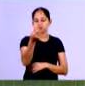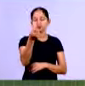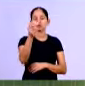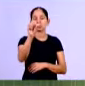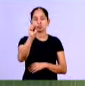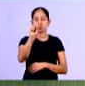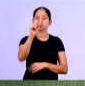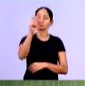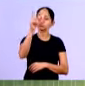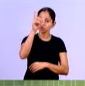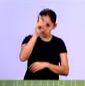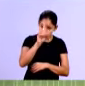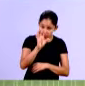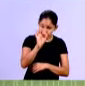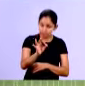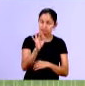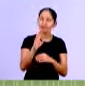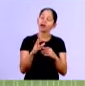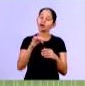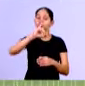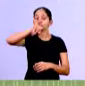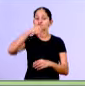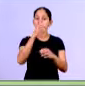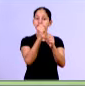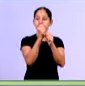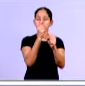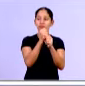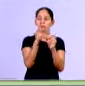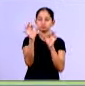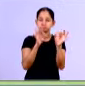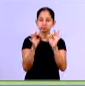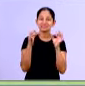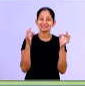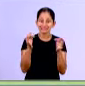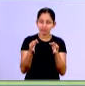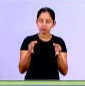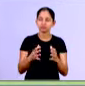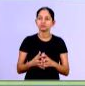vou calcular os juros em cima disso. Deixa eu passar aqui.